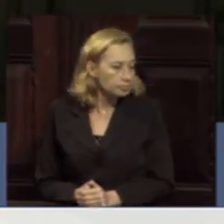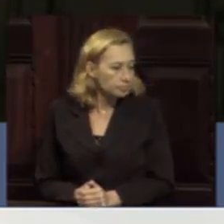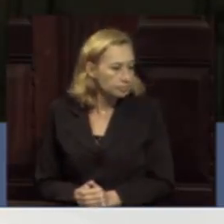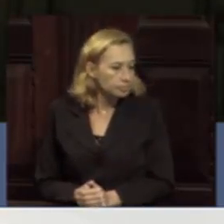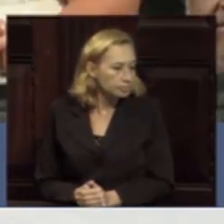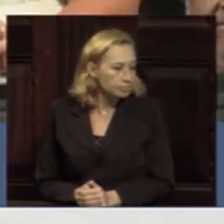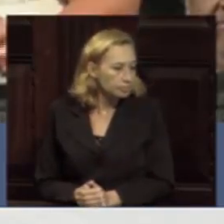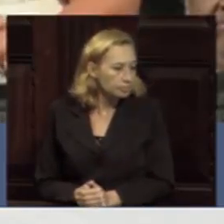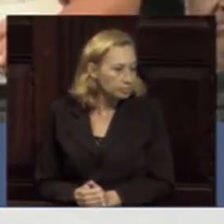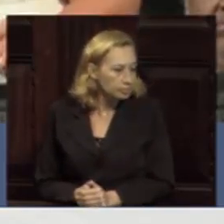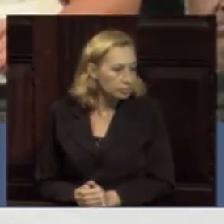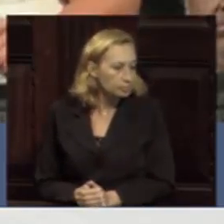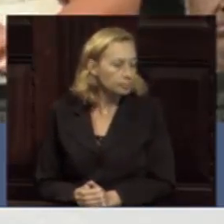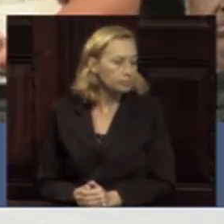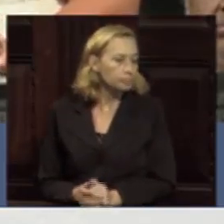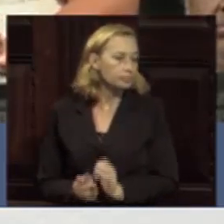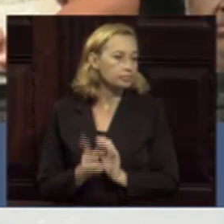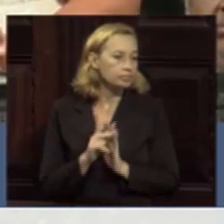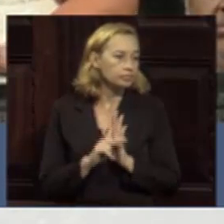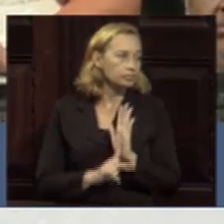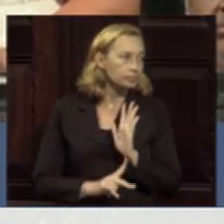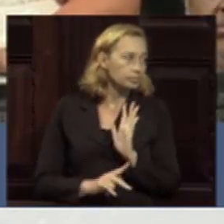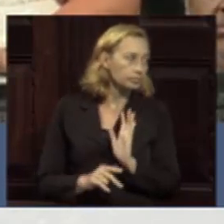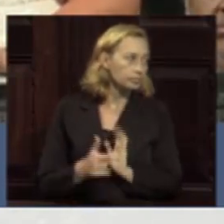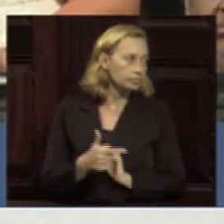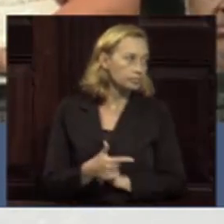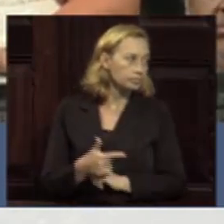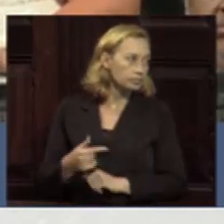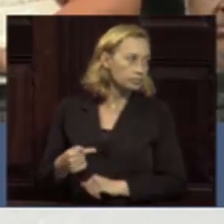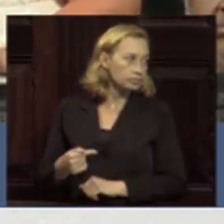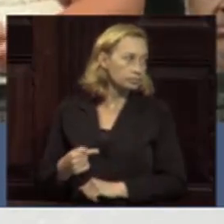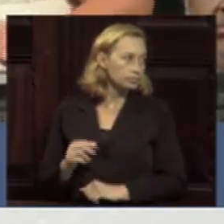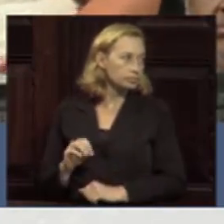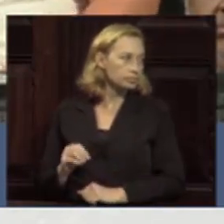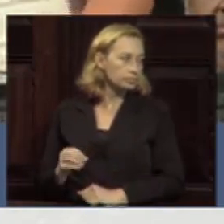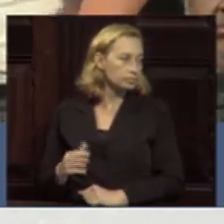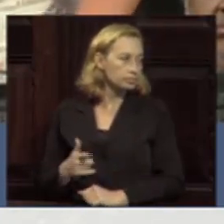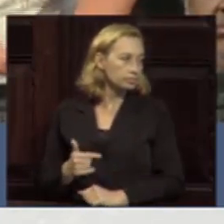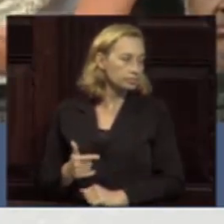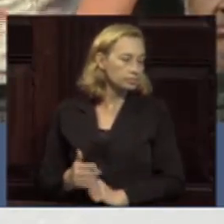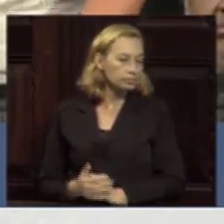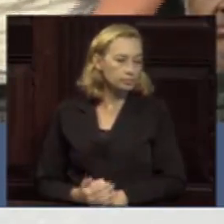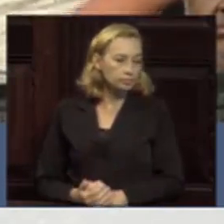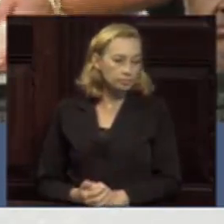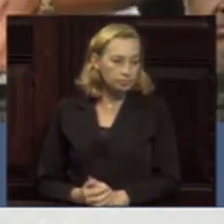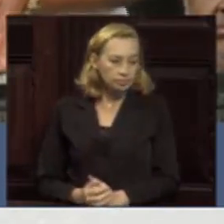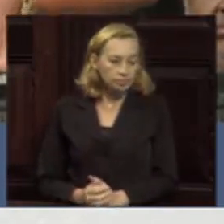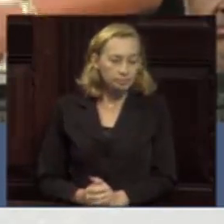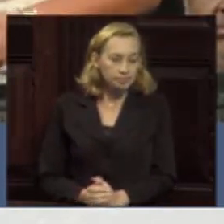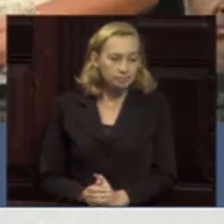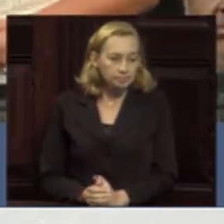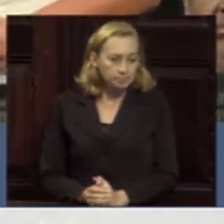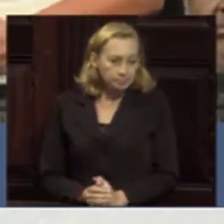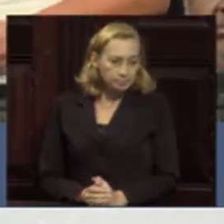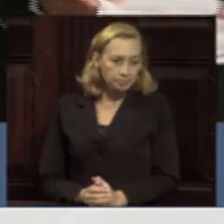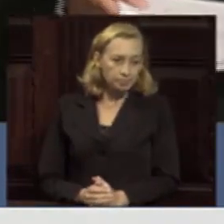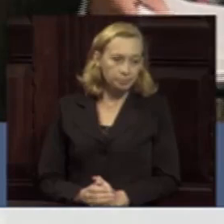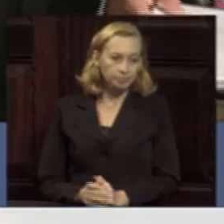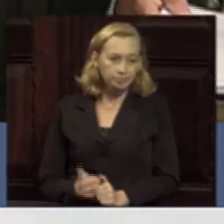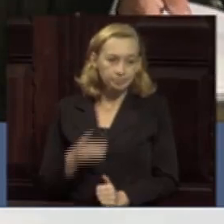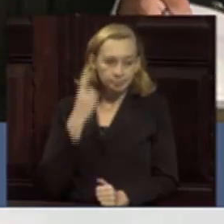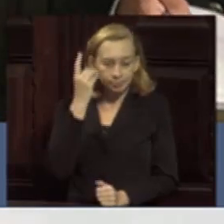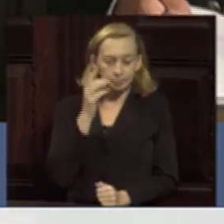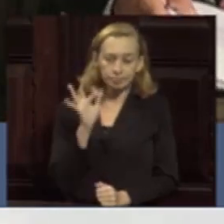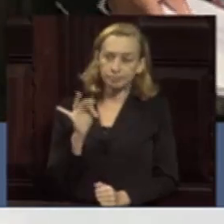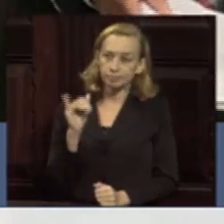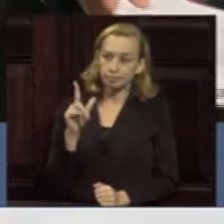Último. Projeto 712/2015. De autoria do deputado Felipe Soares. De autoria do deputado Felipe Soares, que dispõe